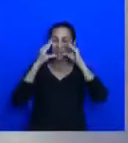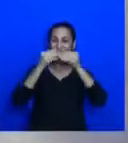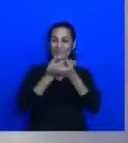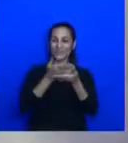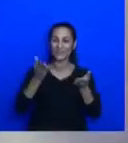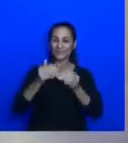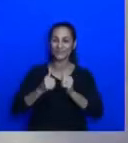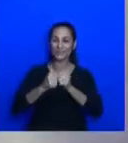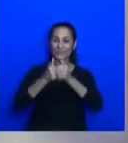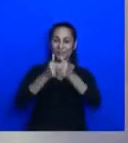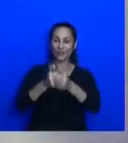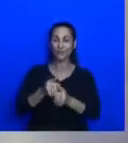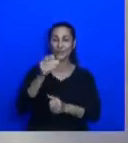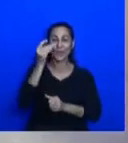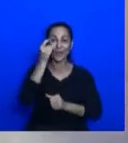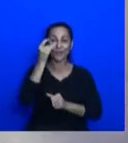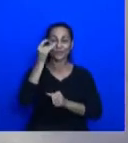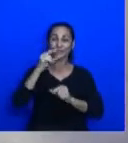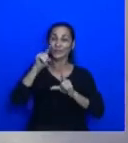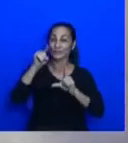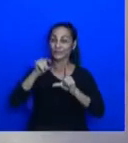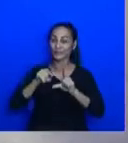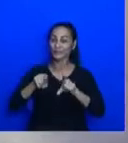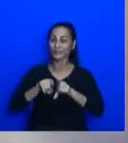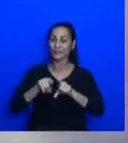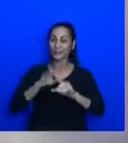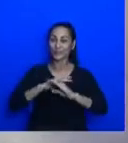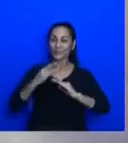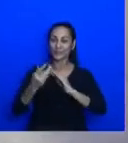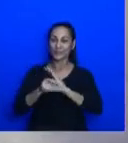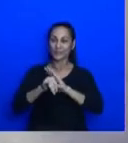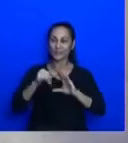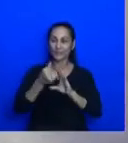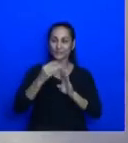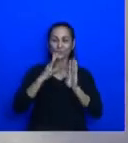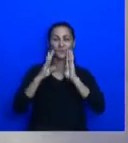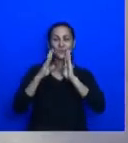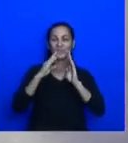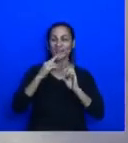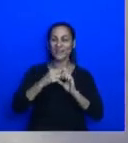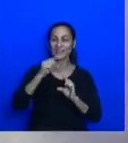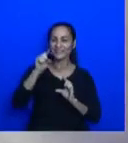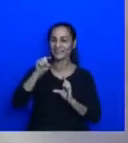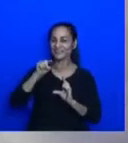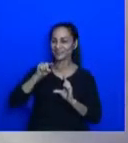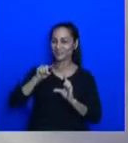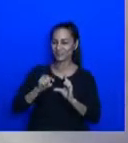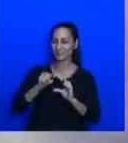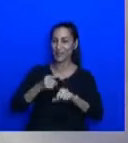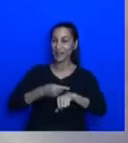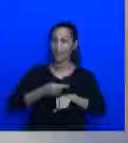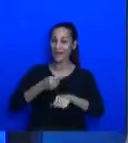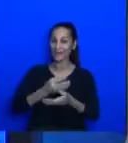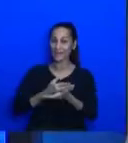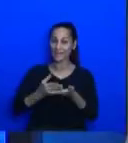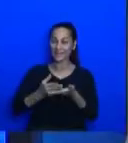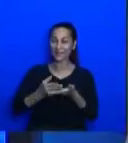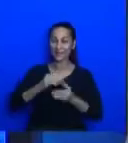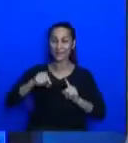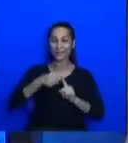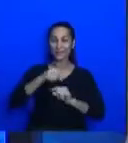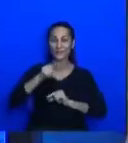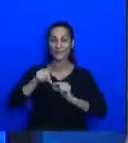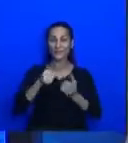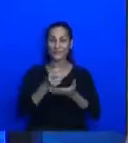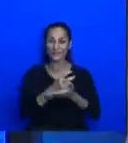muito boa noite a você que nos acompanha ao vivo aqui pela Rede TV e também via os perfis do Facebook e do YouTube da Caixa e da Rede TV. Está no ar